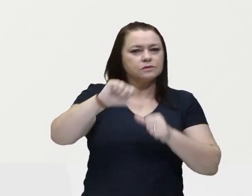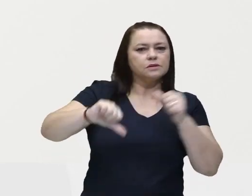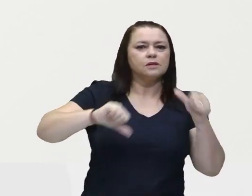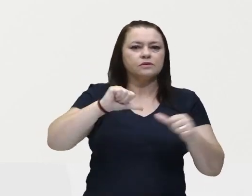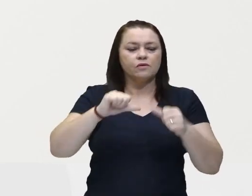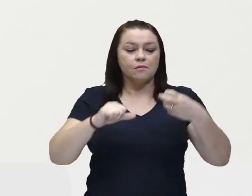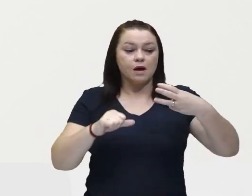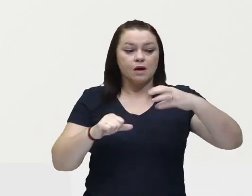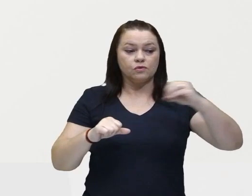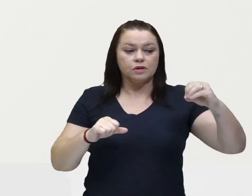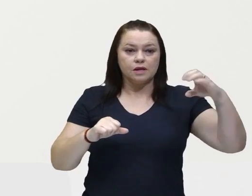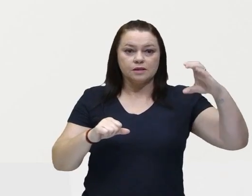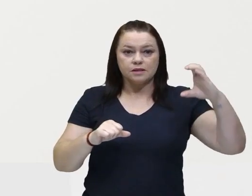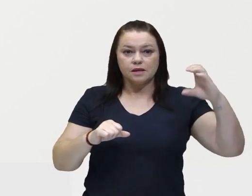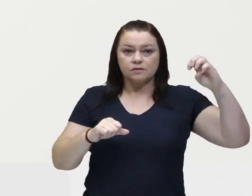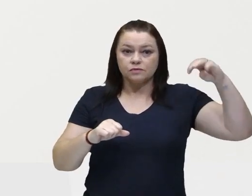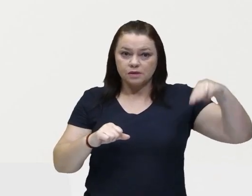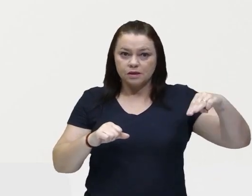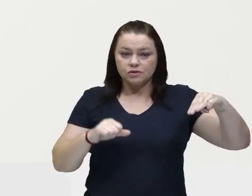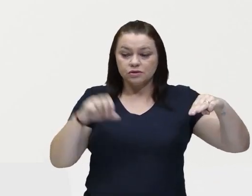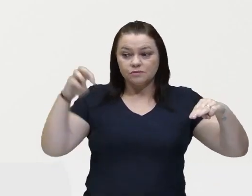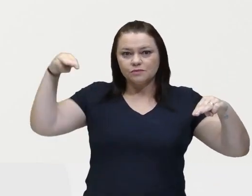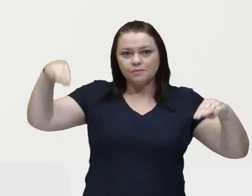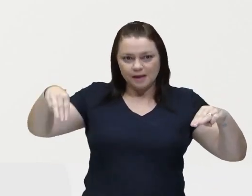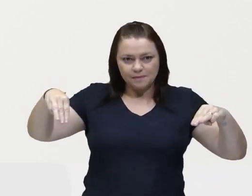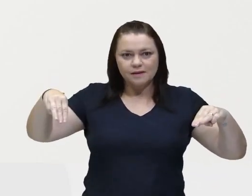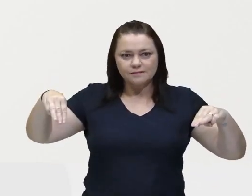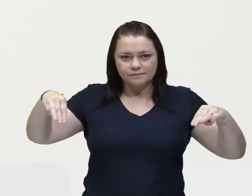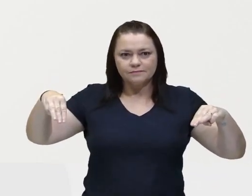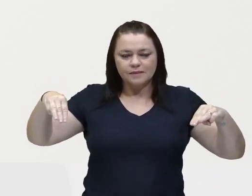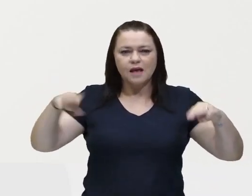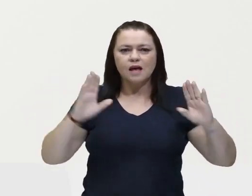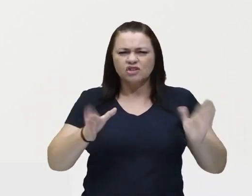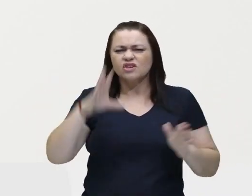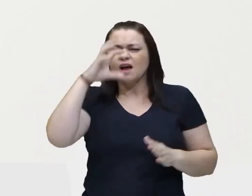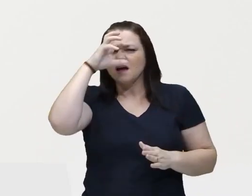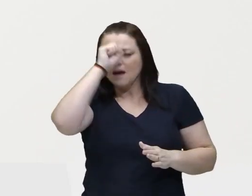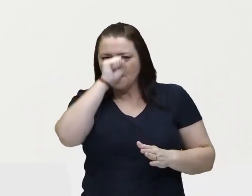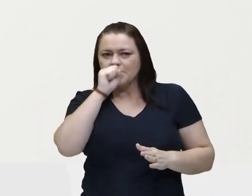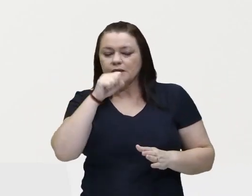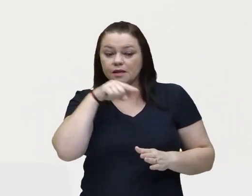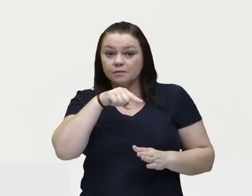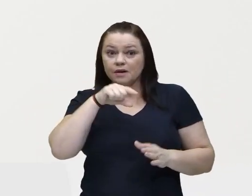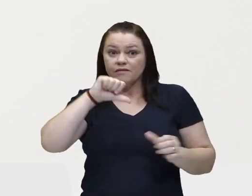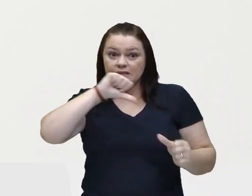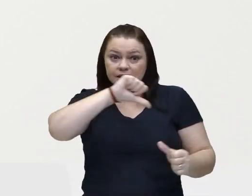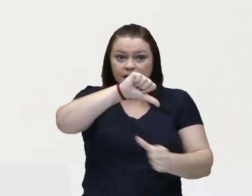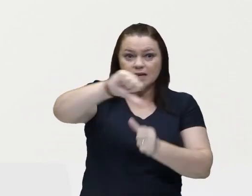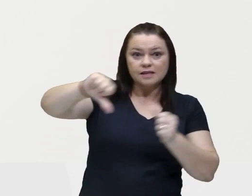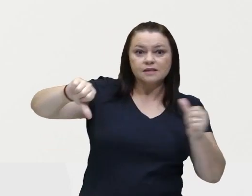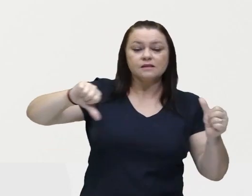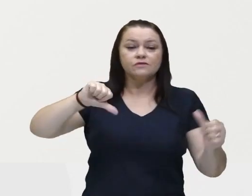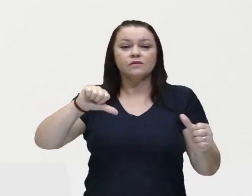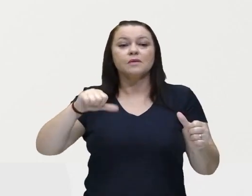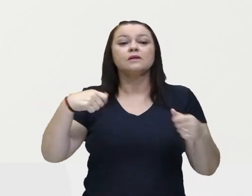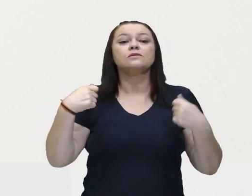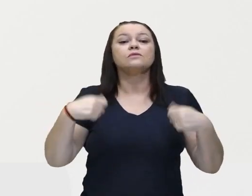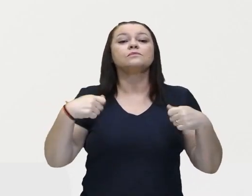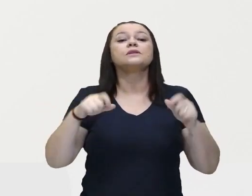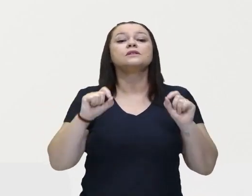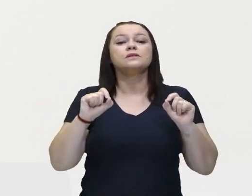300 centímetros em metros. O que foi que nós aprendemos? Que para transformar centímetro